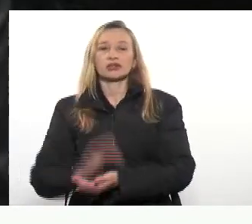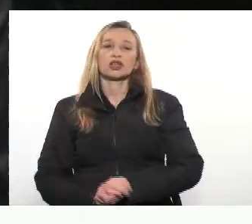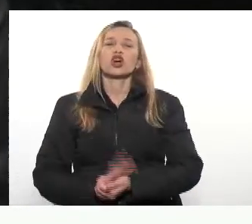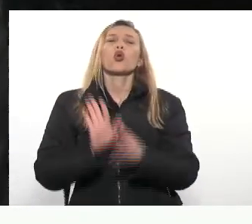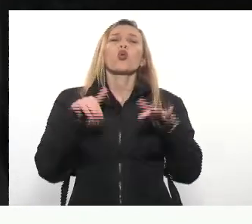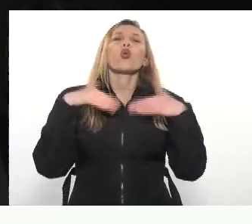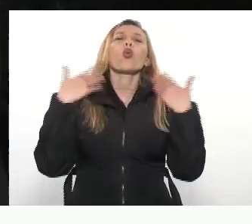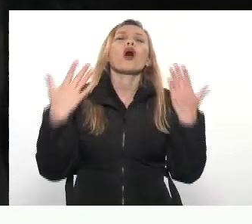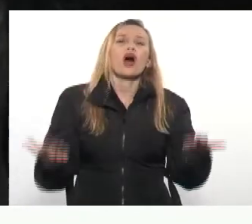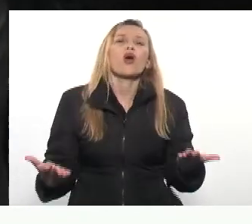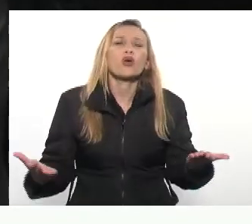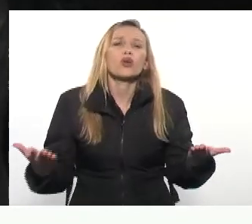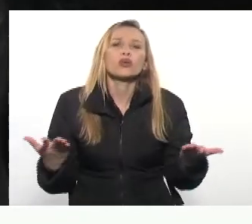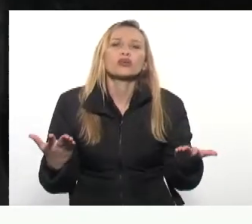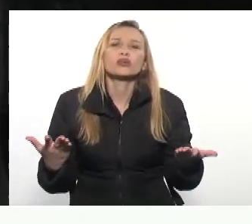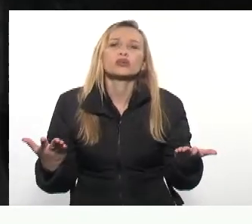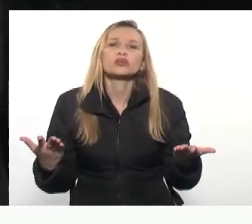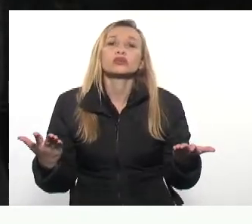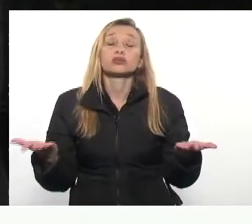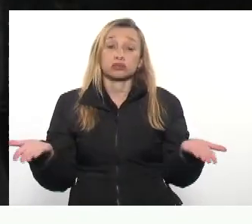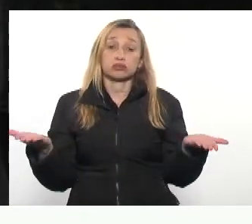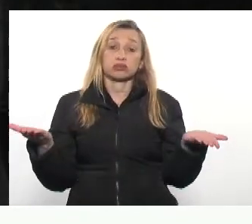Quais seriam os critérios